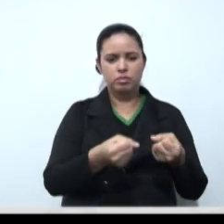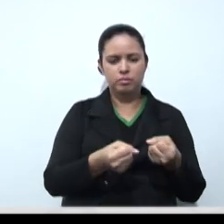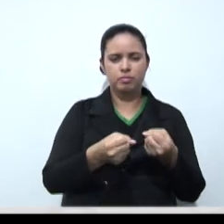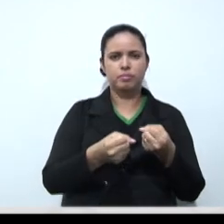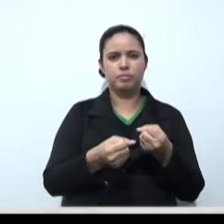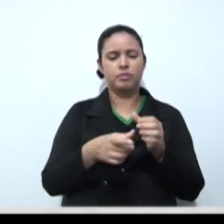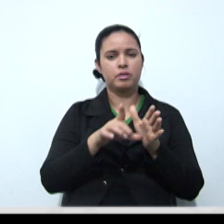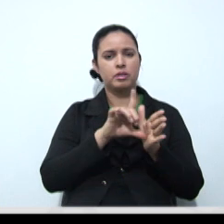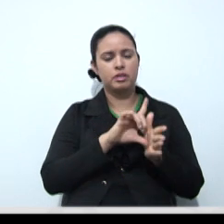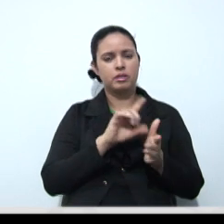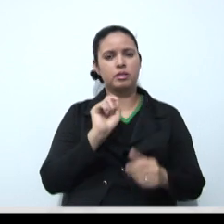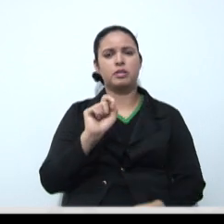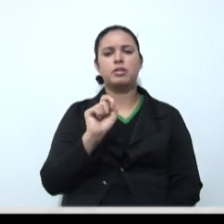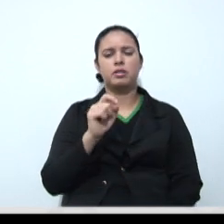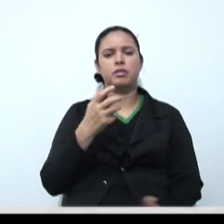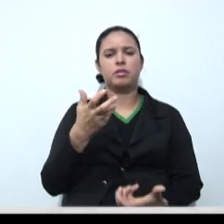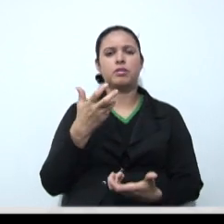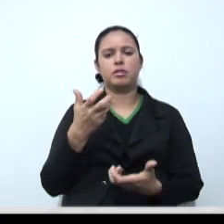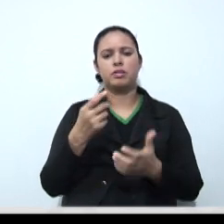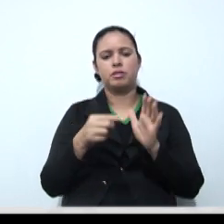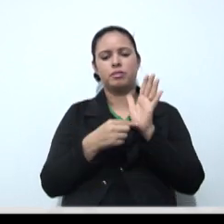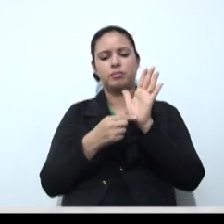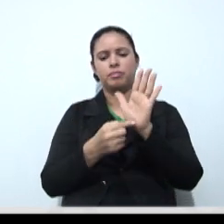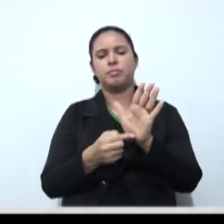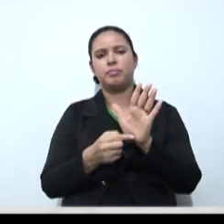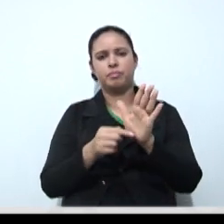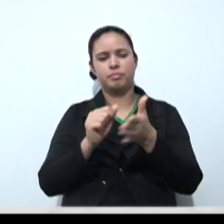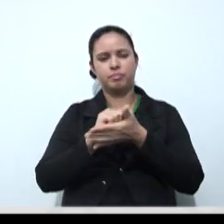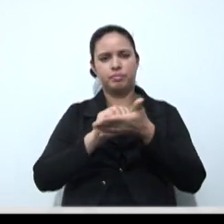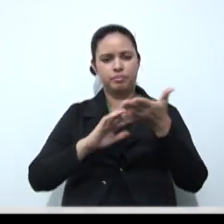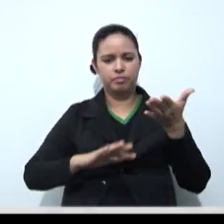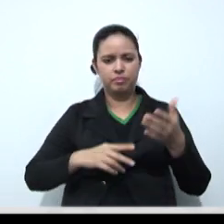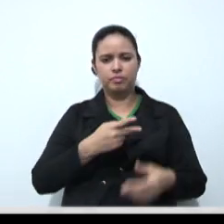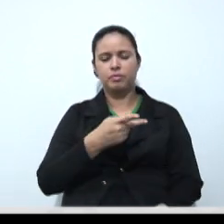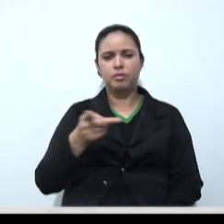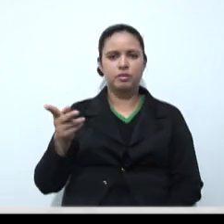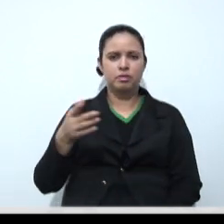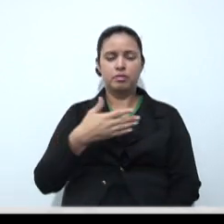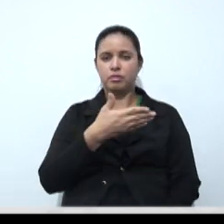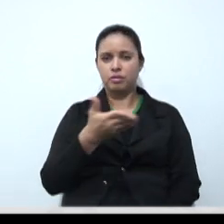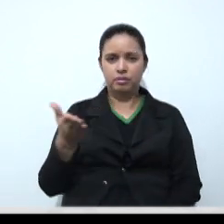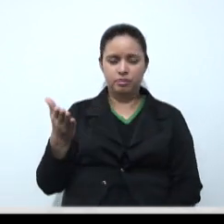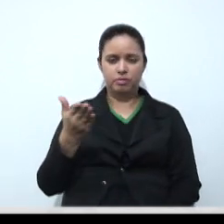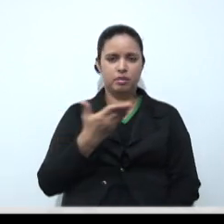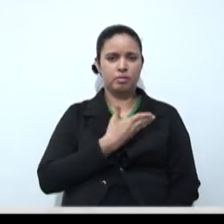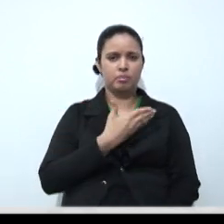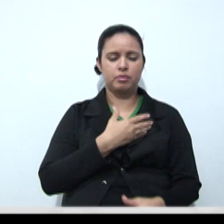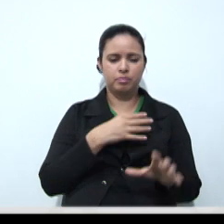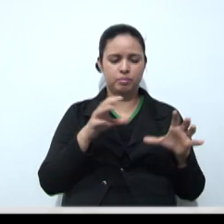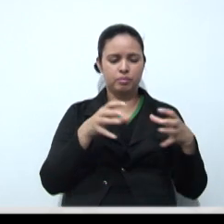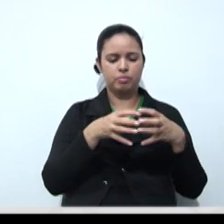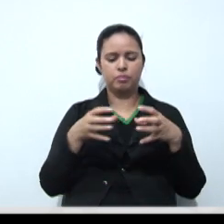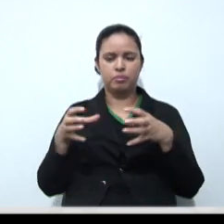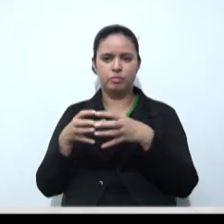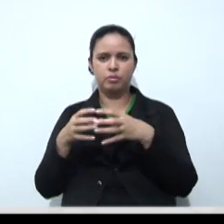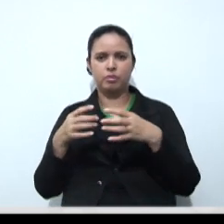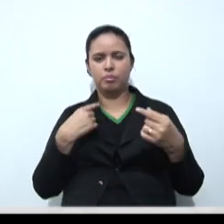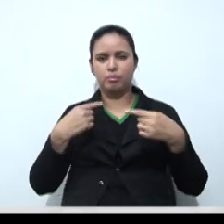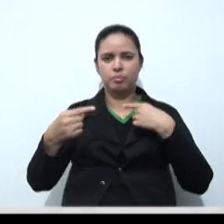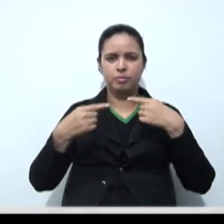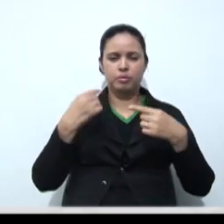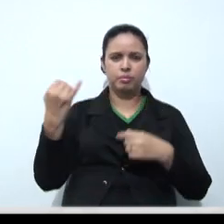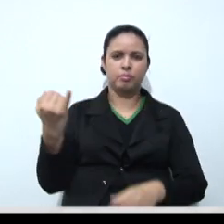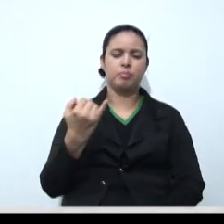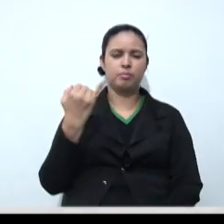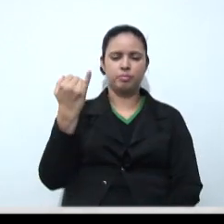a gente encerrar, eu quero deixar aí um trabalhinho para vocês. Ó. Com seus colegas de classe, reúnam-se em grupos e discutam sobre a